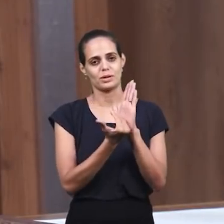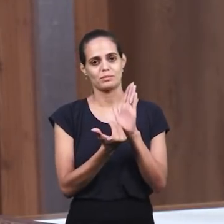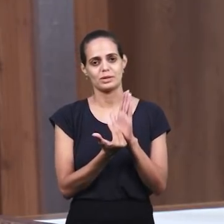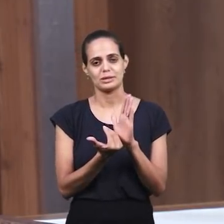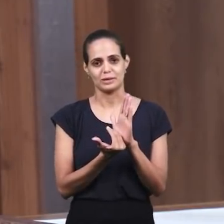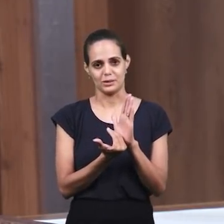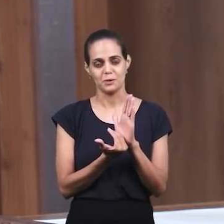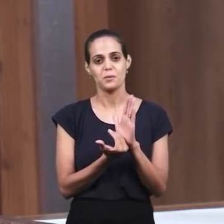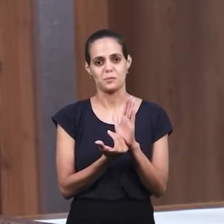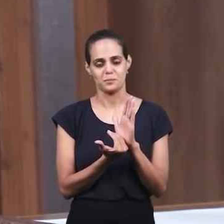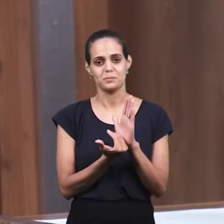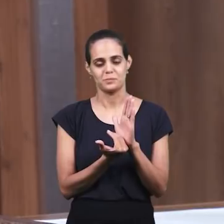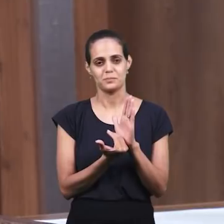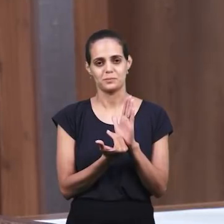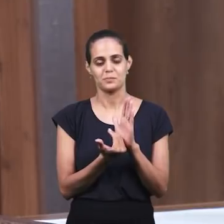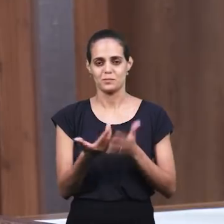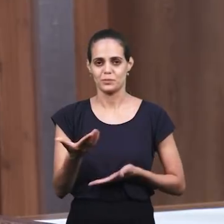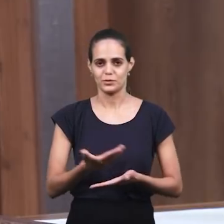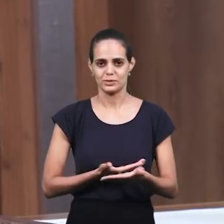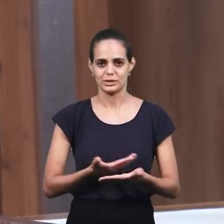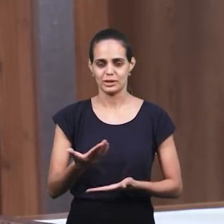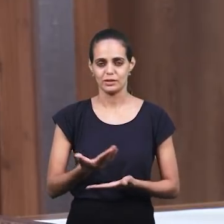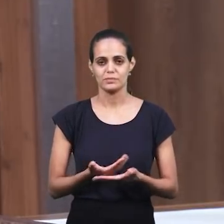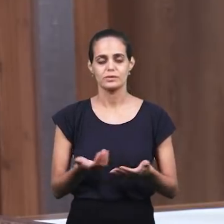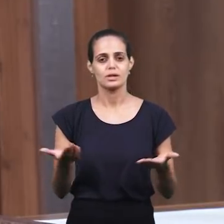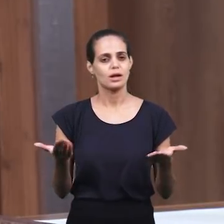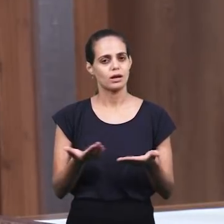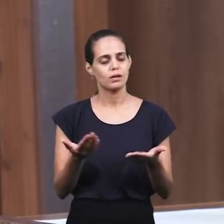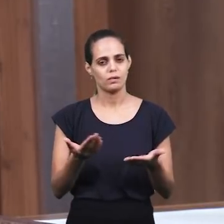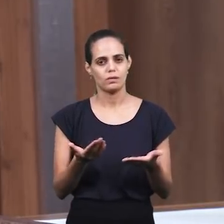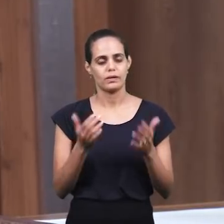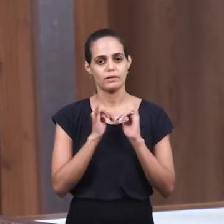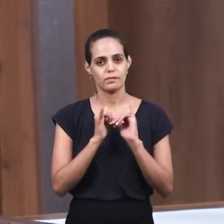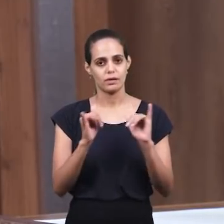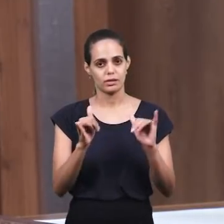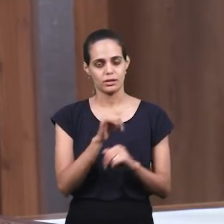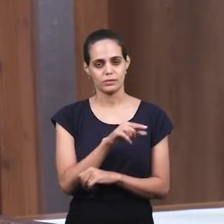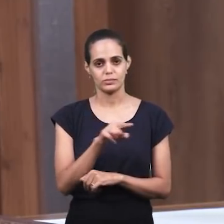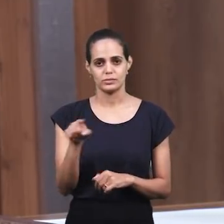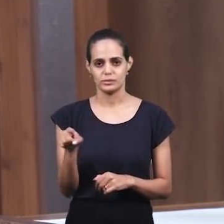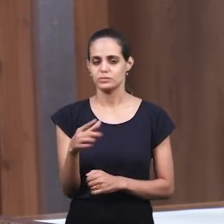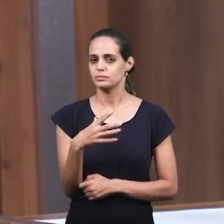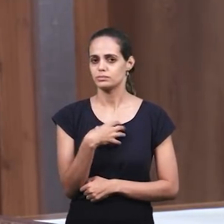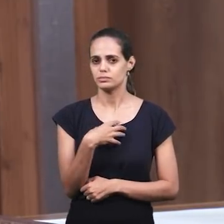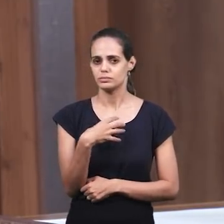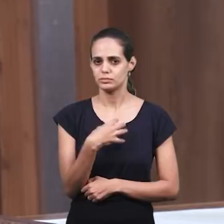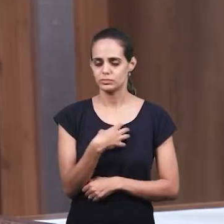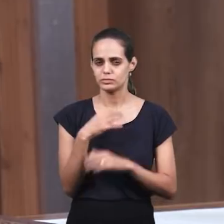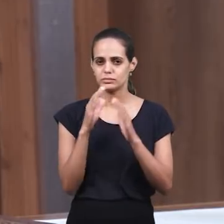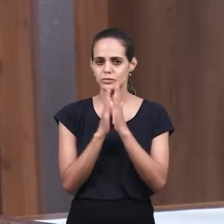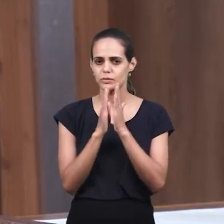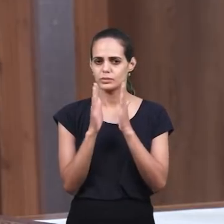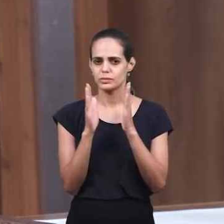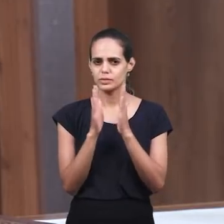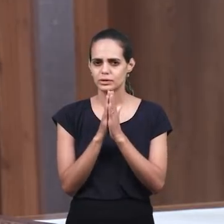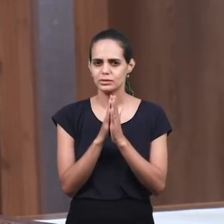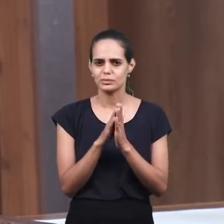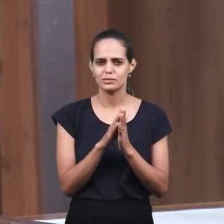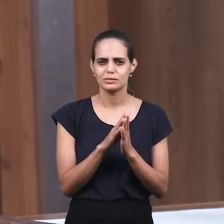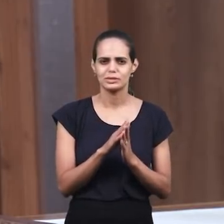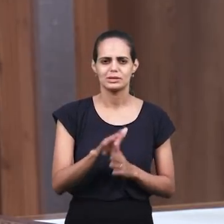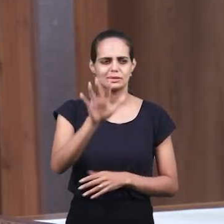chamar a atenção dos irmãos, convocar os irmãos, no sentido de estarmos orando pelos nossos irmãos das